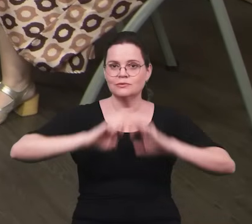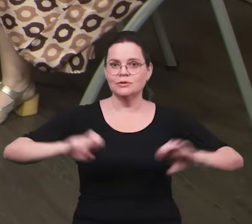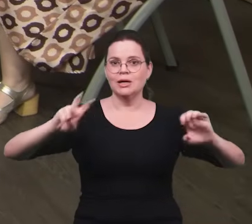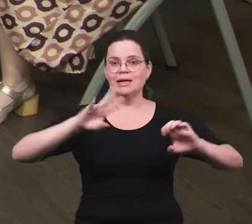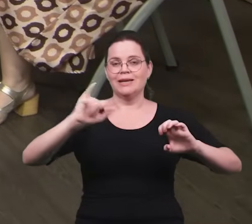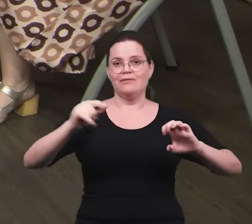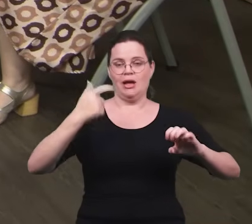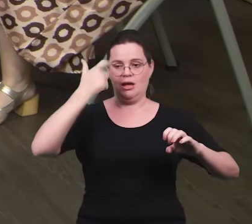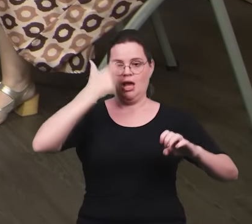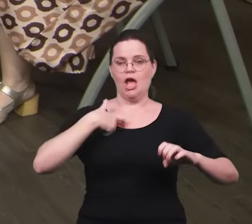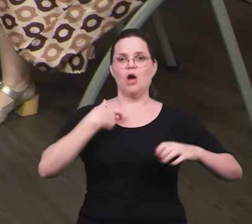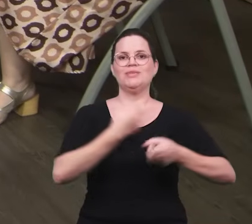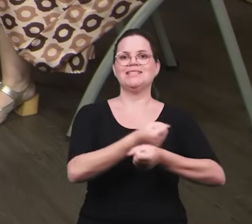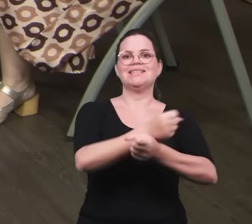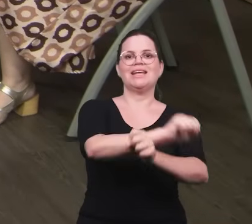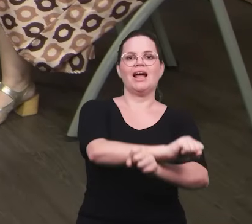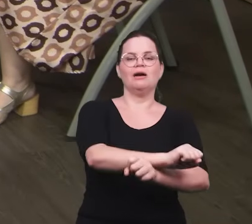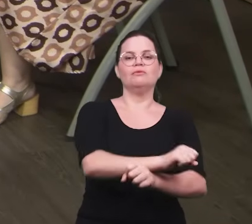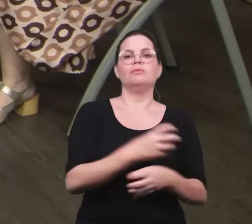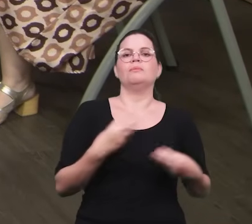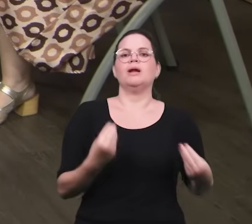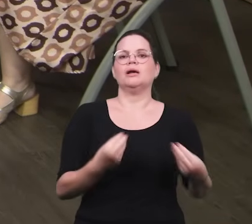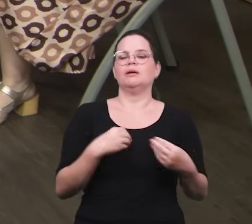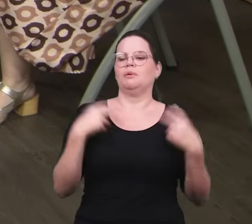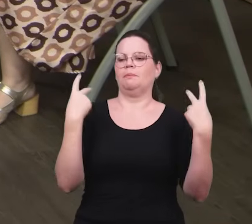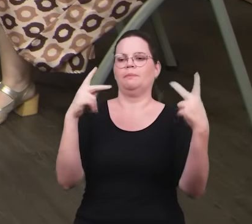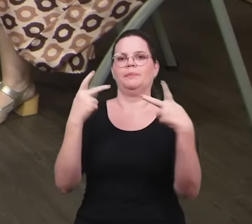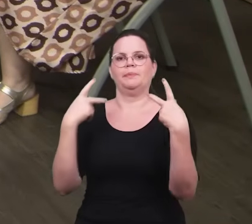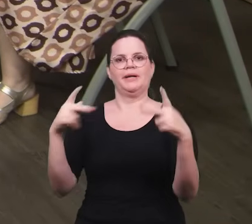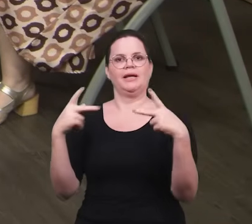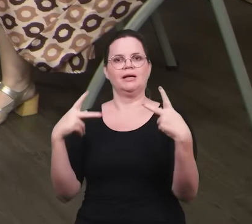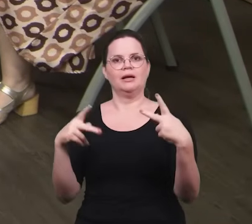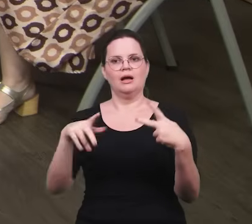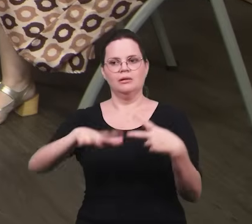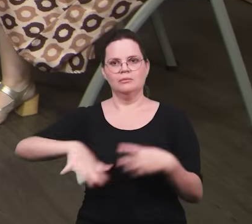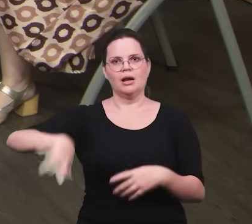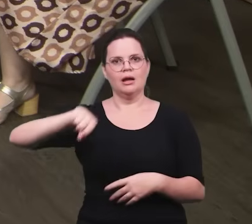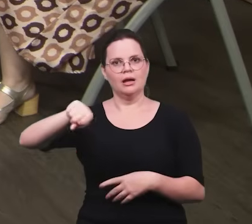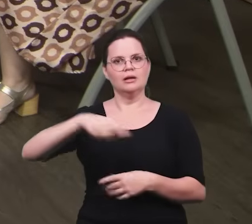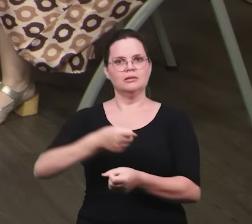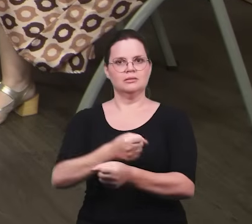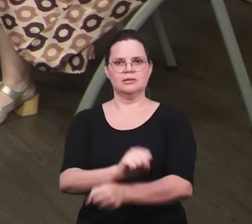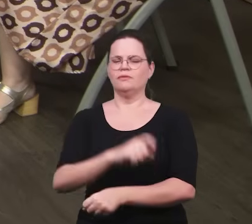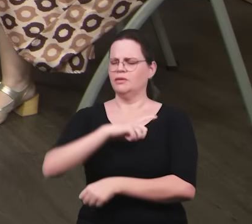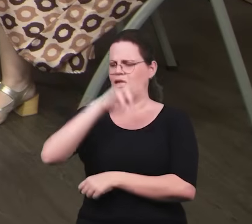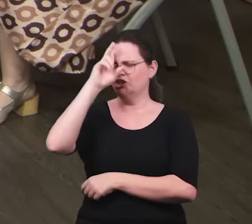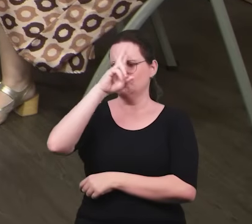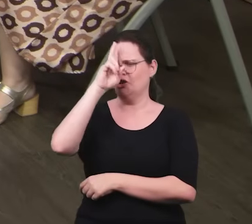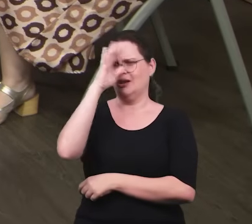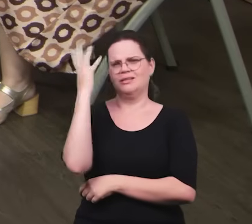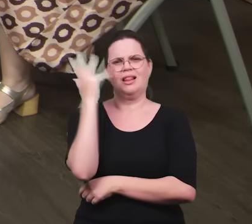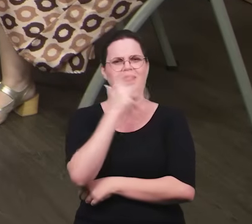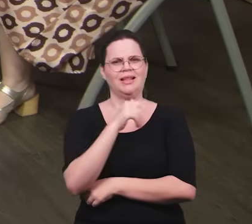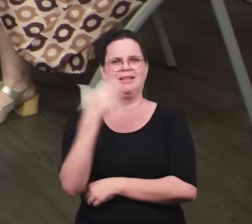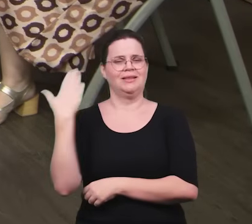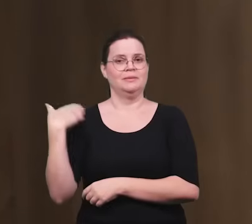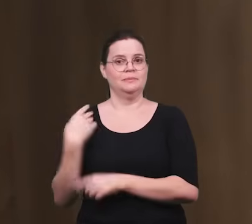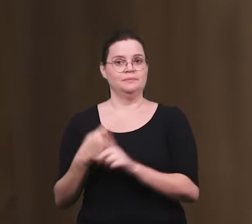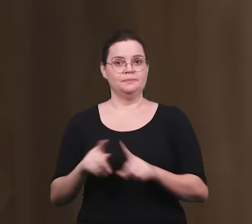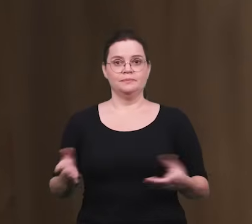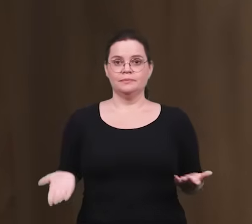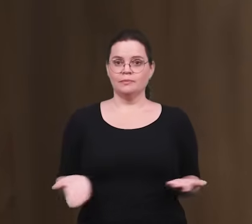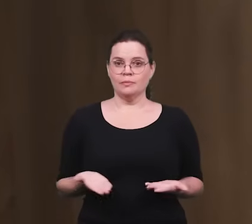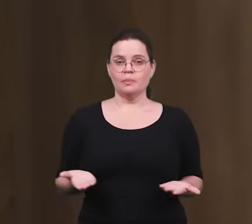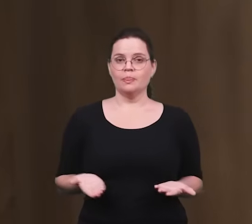vender como escravos para poder pregar para os escravos em uma ilha. Então, tem histórias lindas no passado. Mas